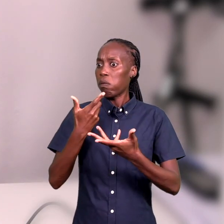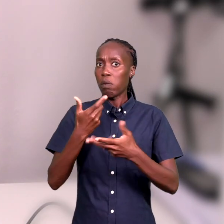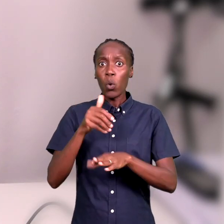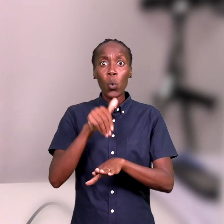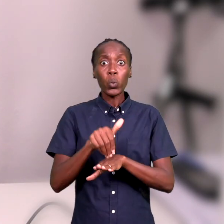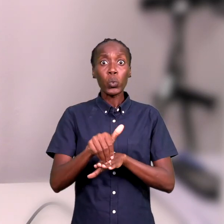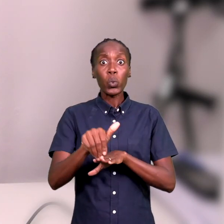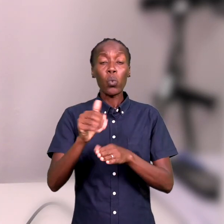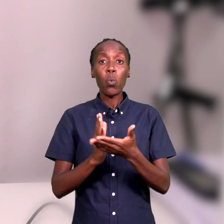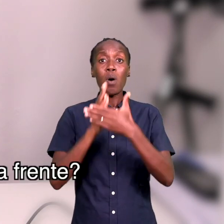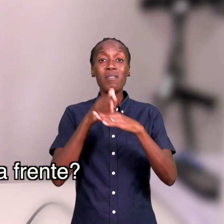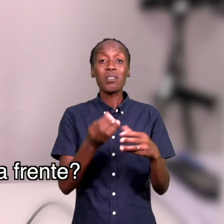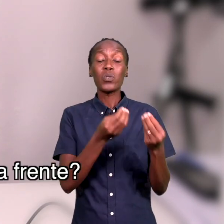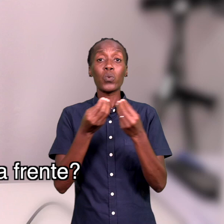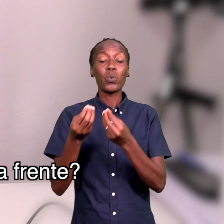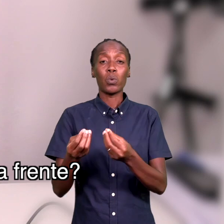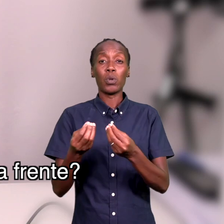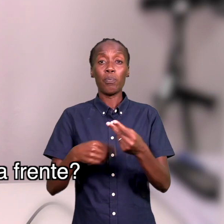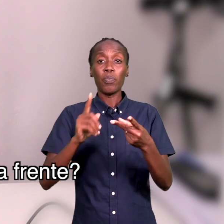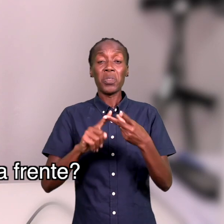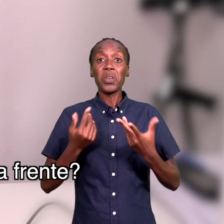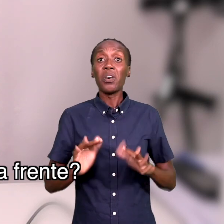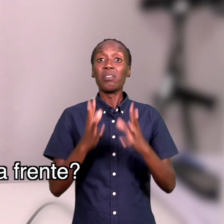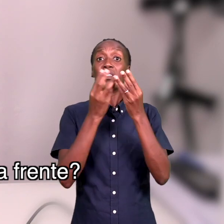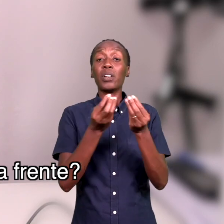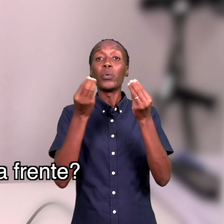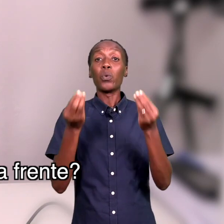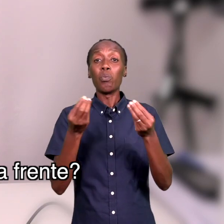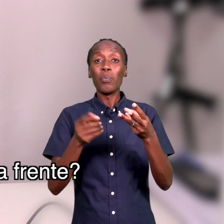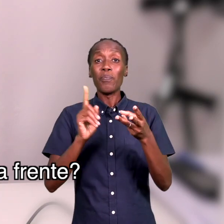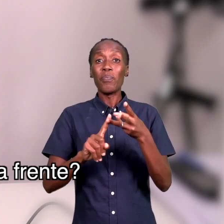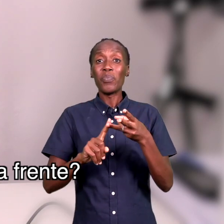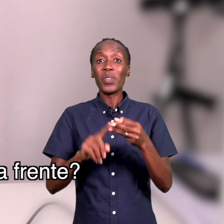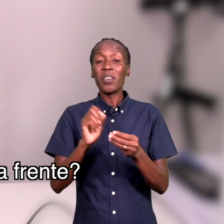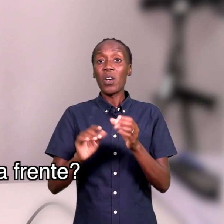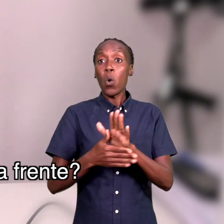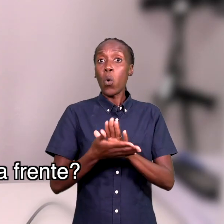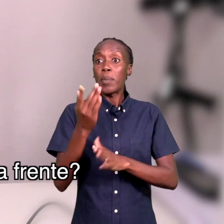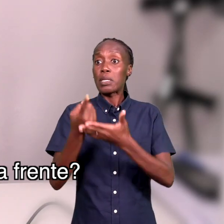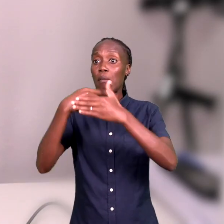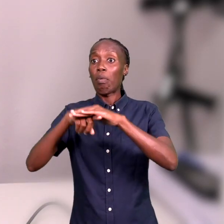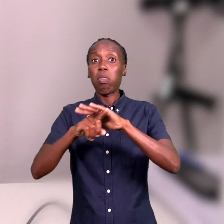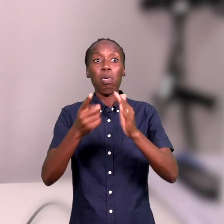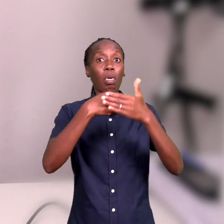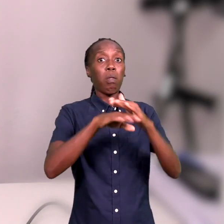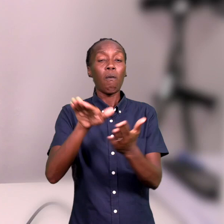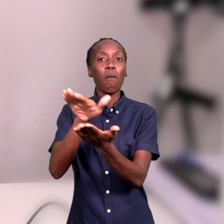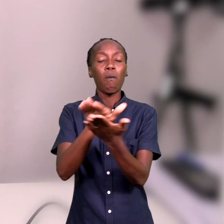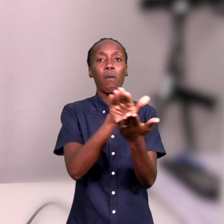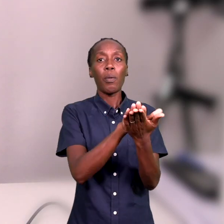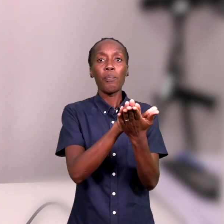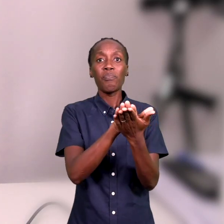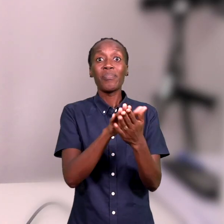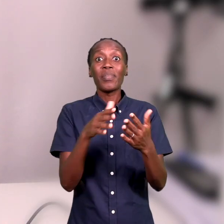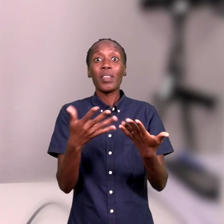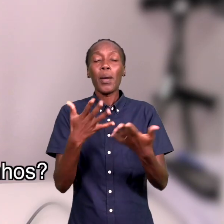questão que eu me fiz foi a seguinte, como é vai ser da minha vida daqui para frente? Como é que eu vou viver? Como é que eu vou aceder aos